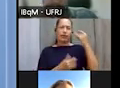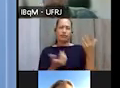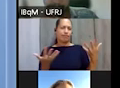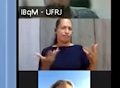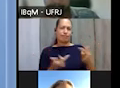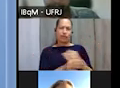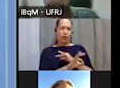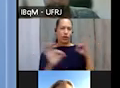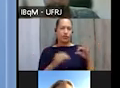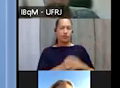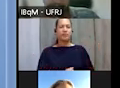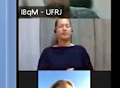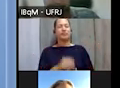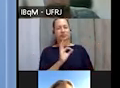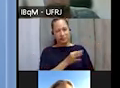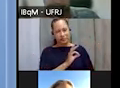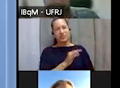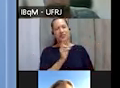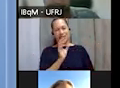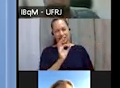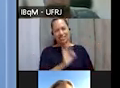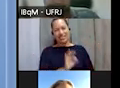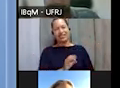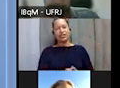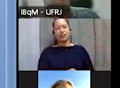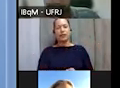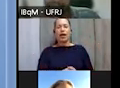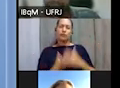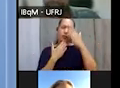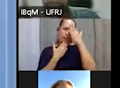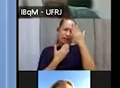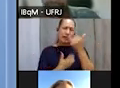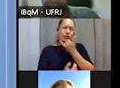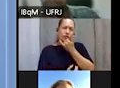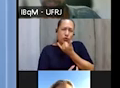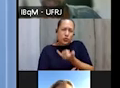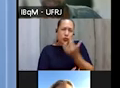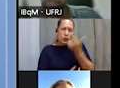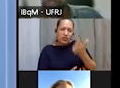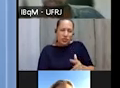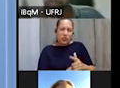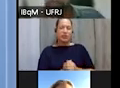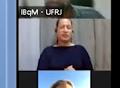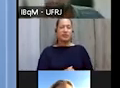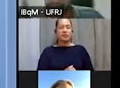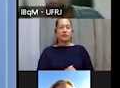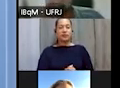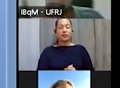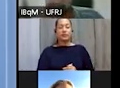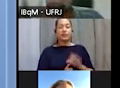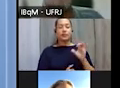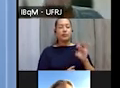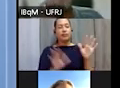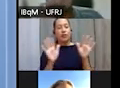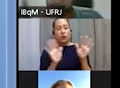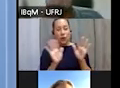Sim, com certeza. Obrigada, Dani. Mais uma vez peço eu desculpas. Obrigado. E só um oi, e vou dar